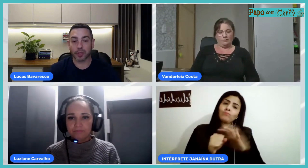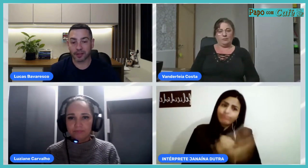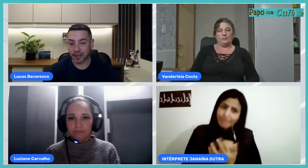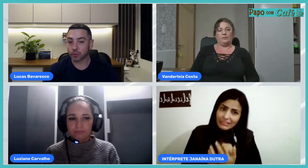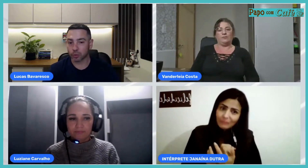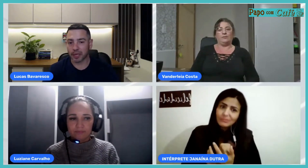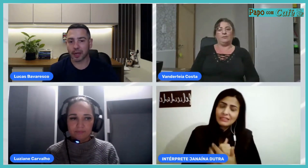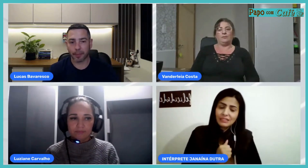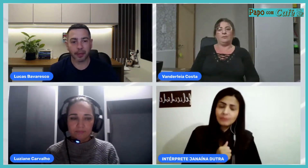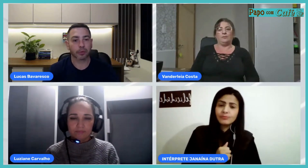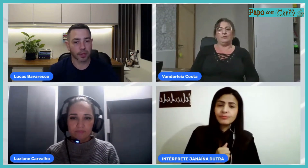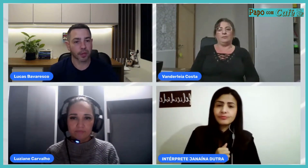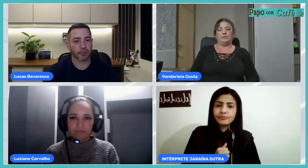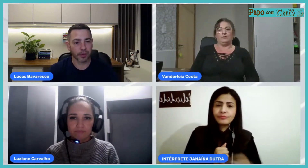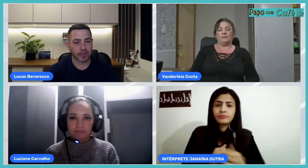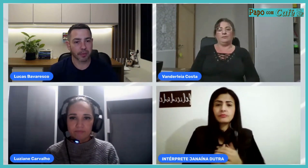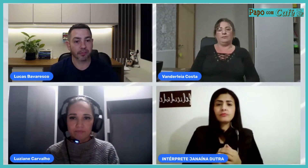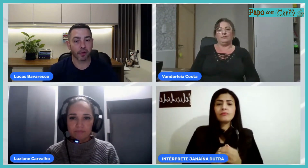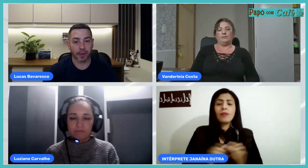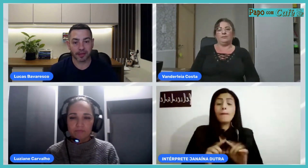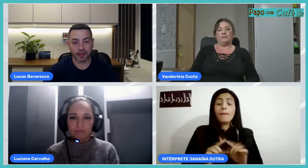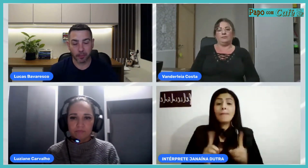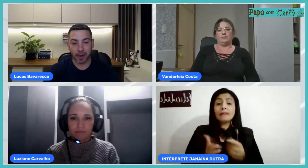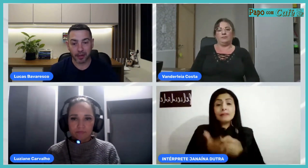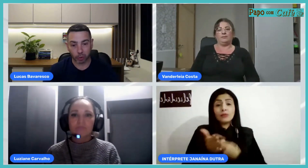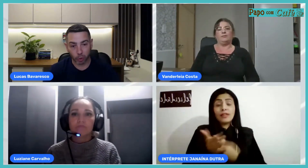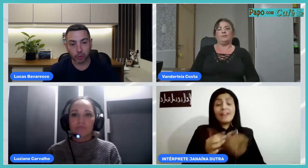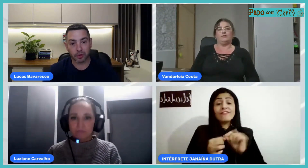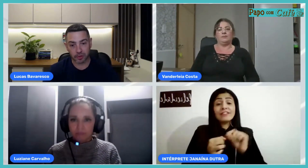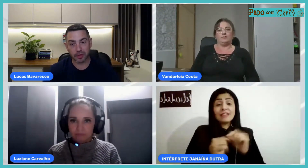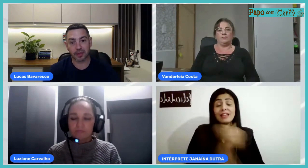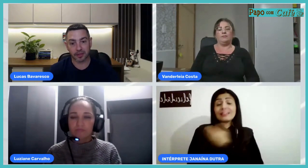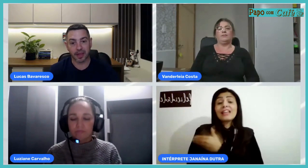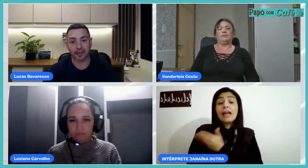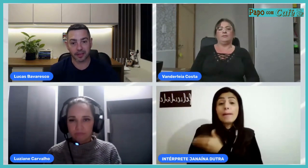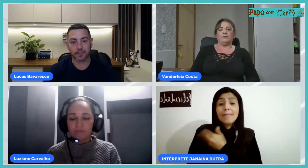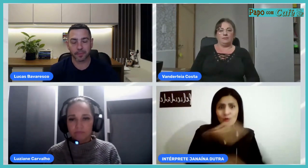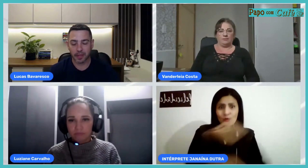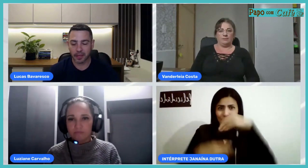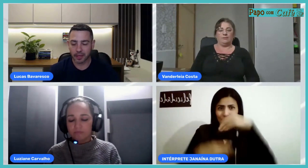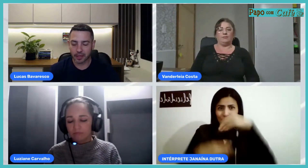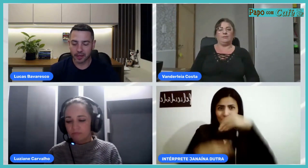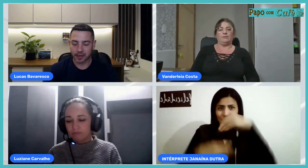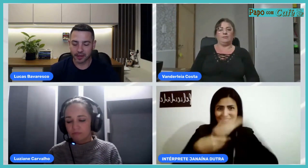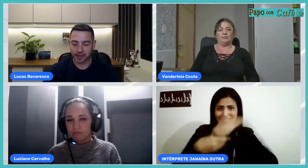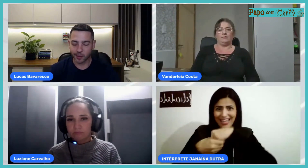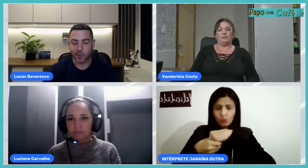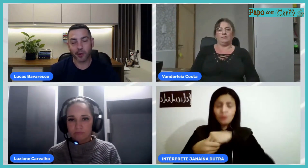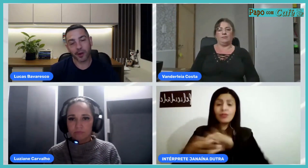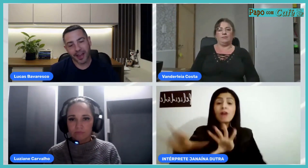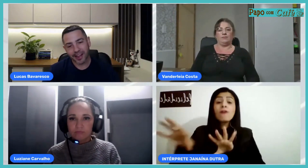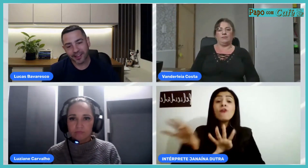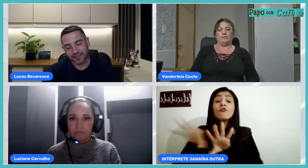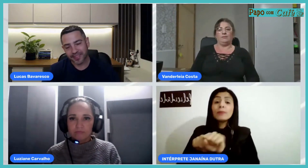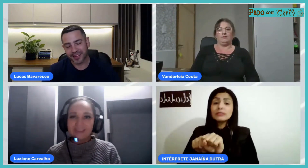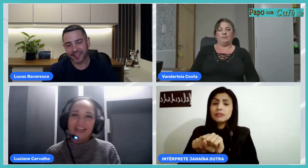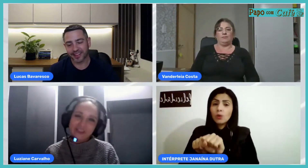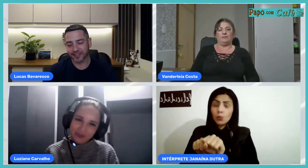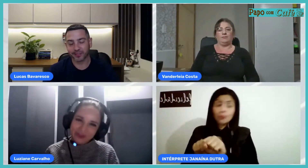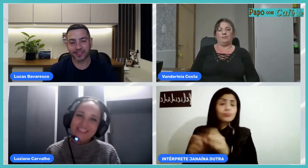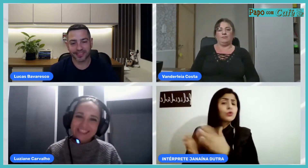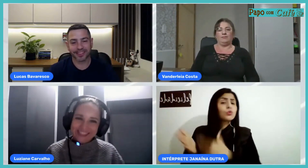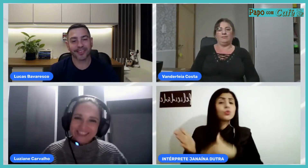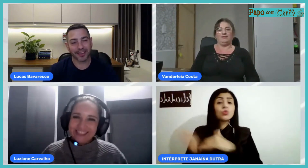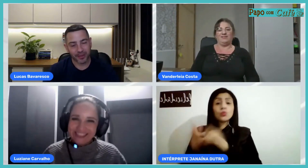Acabou não acontecendo um treinamento que a gente ia fazer, uma formação para todos que quisessem, com a colega.